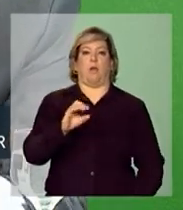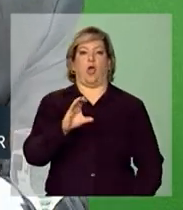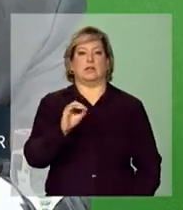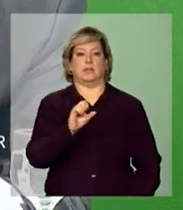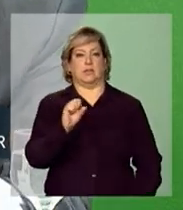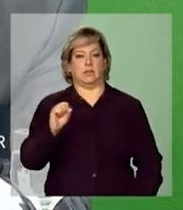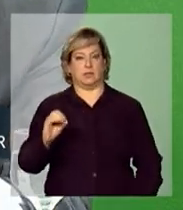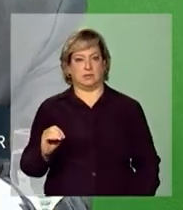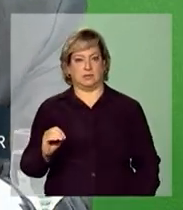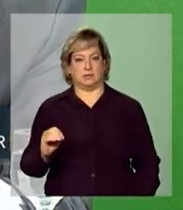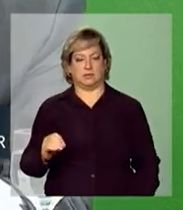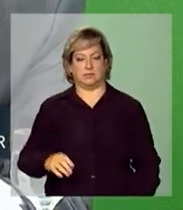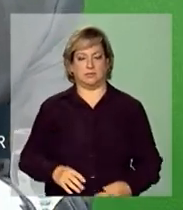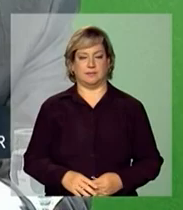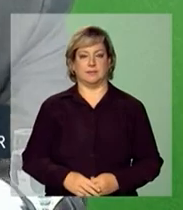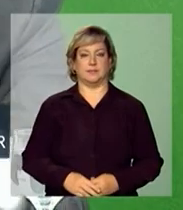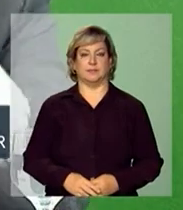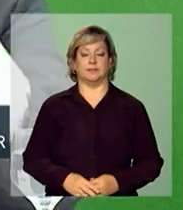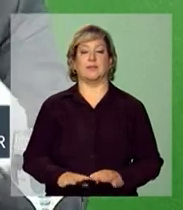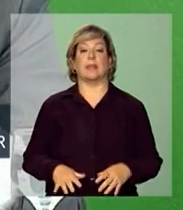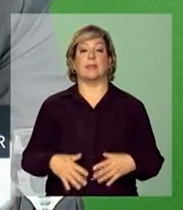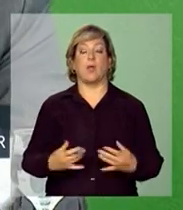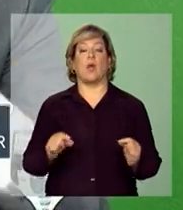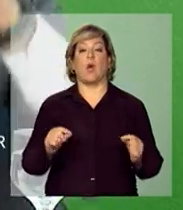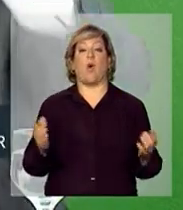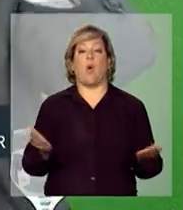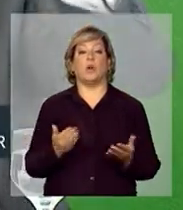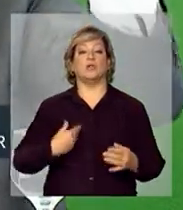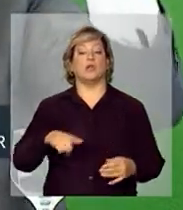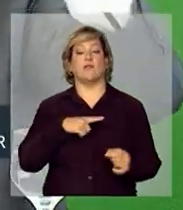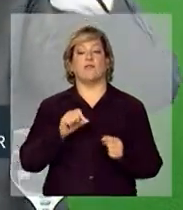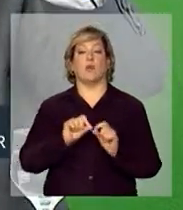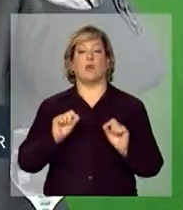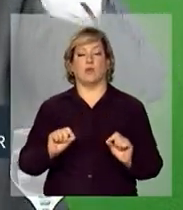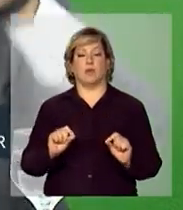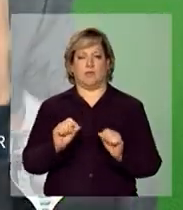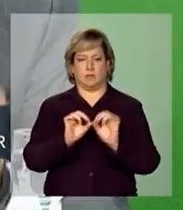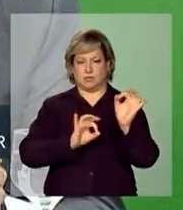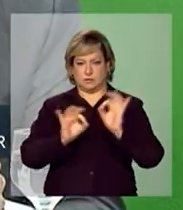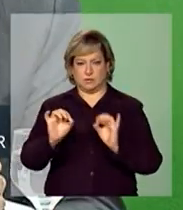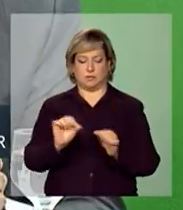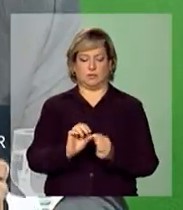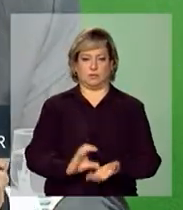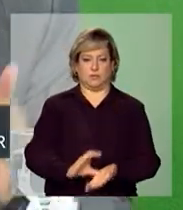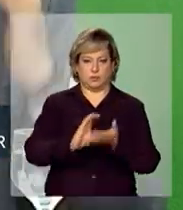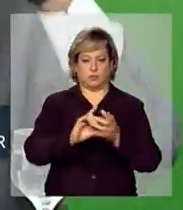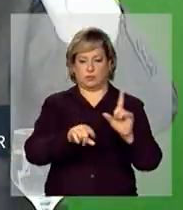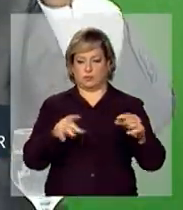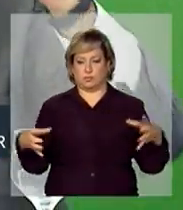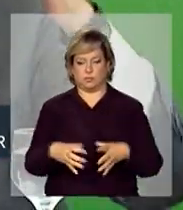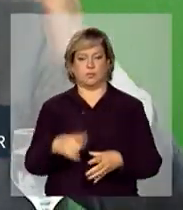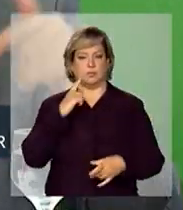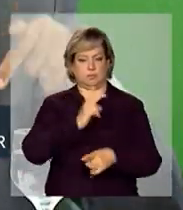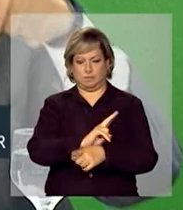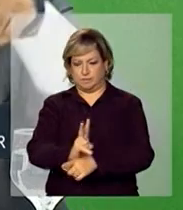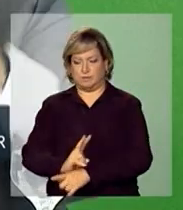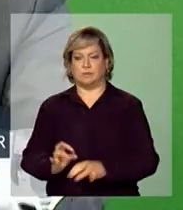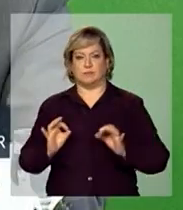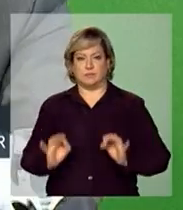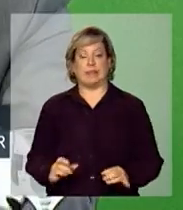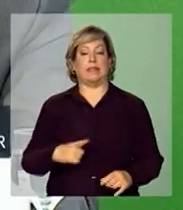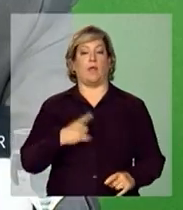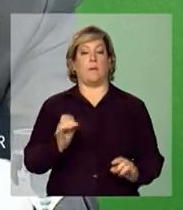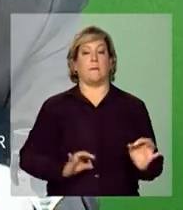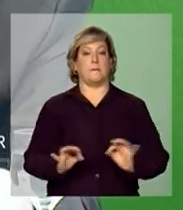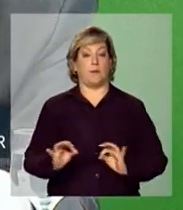o sistema de composição de conflito então o que que hoje estamos fazendo estruturamos criamos o conselho criamos Observatório que é para ter um plano que